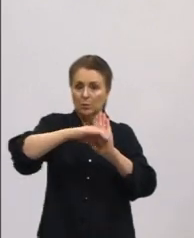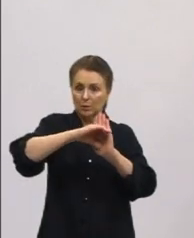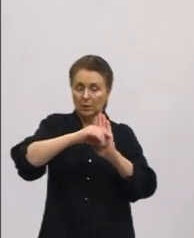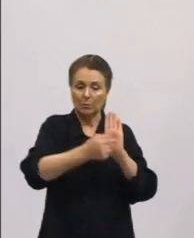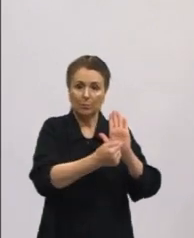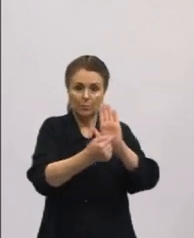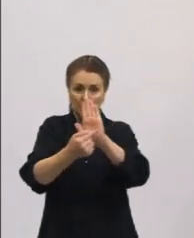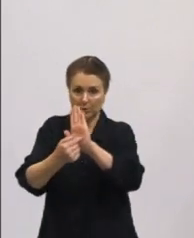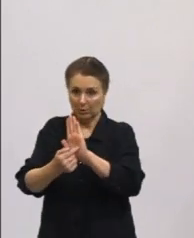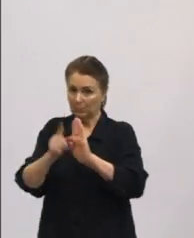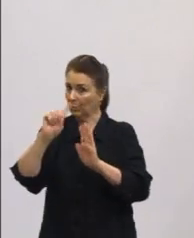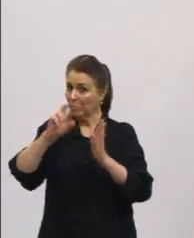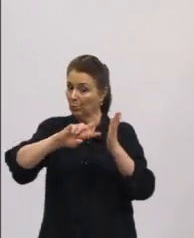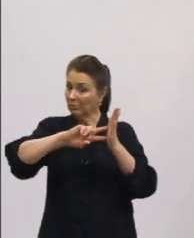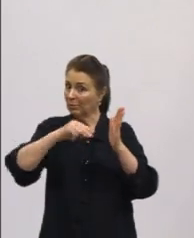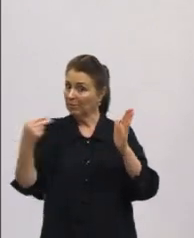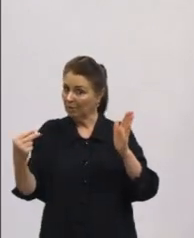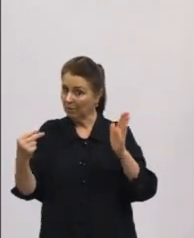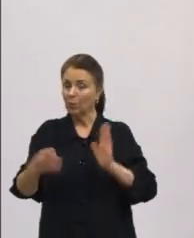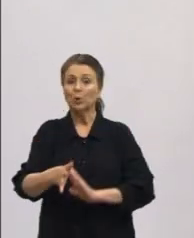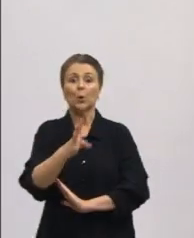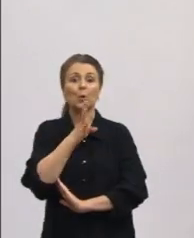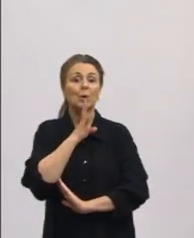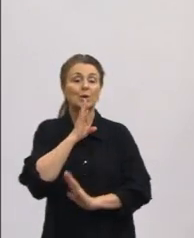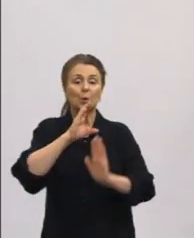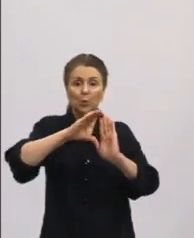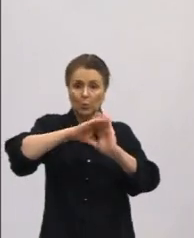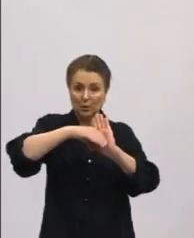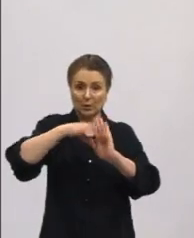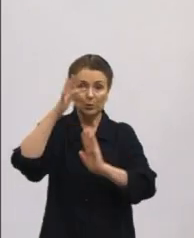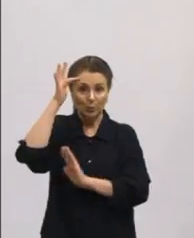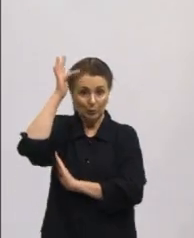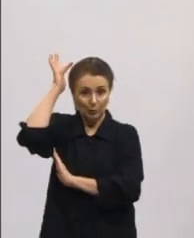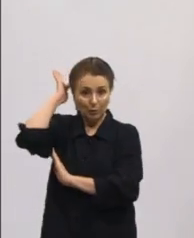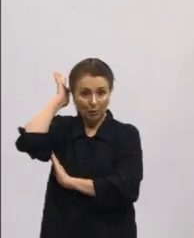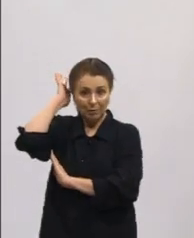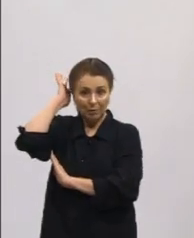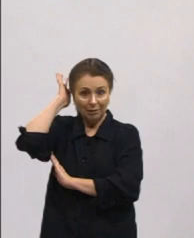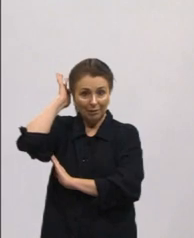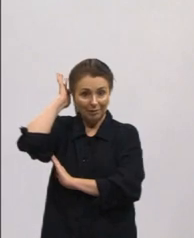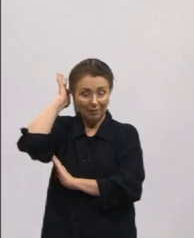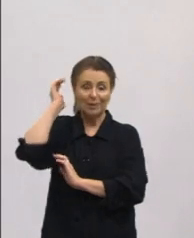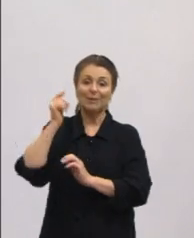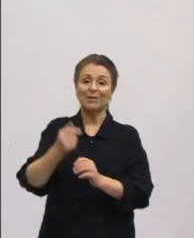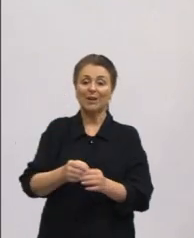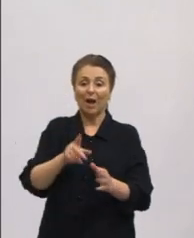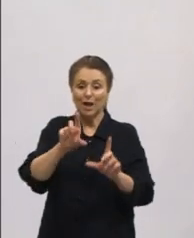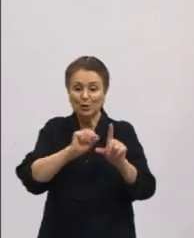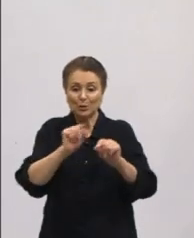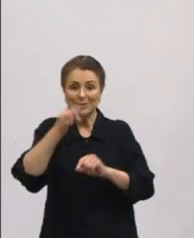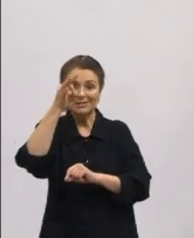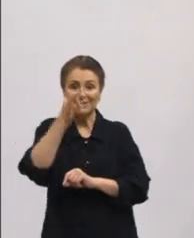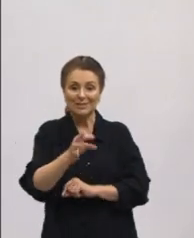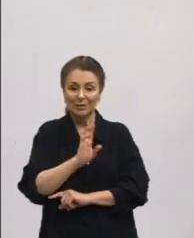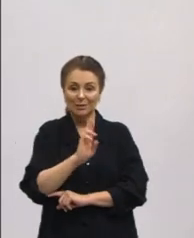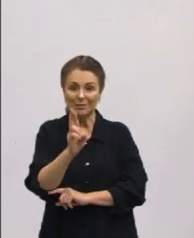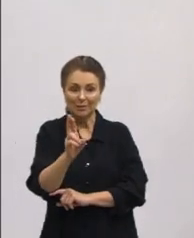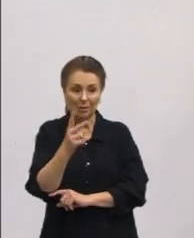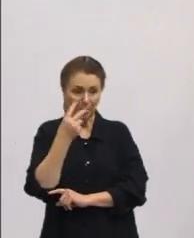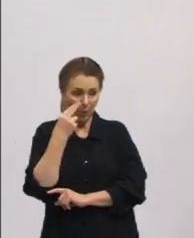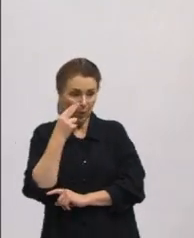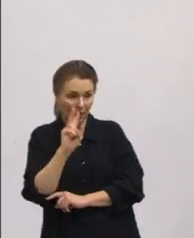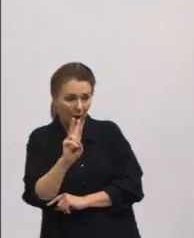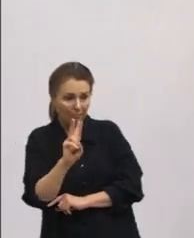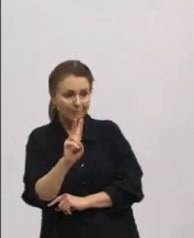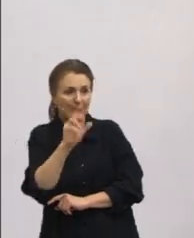mostrar que não é sua interpretação se eu conheço esse conceito do focou eu ia acertar essa questão eu ia bater o olho ali e a ver essa opção